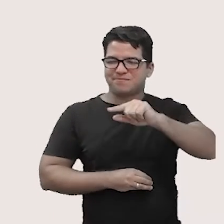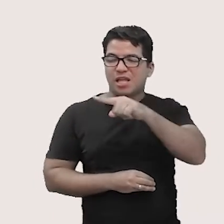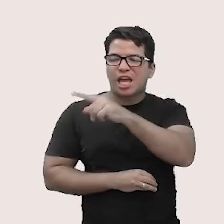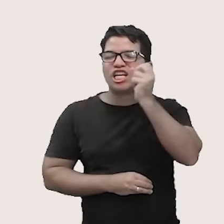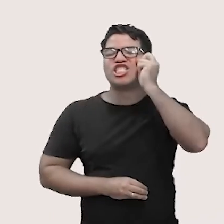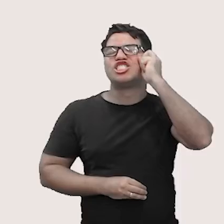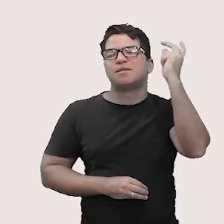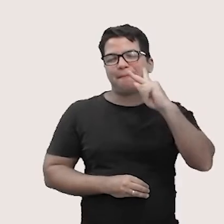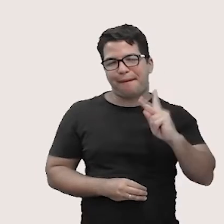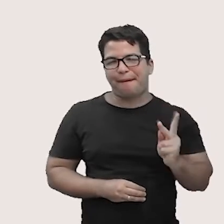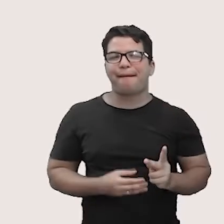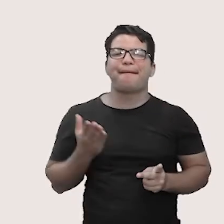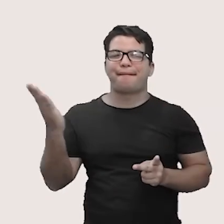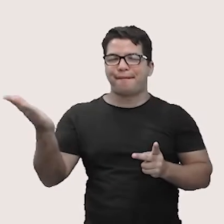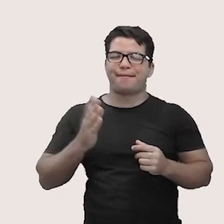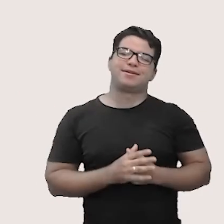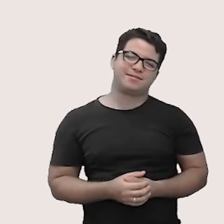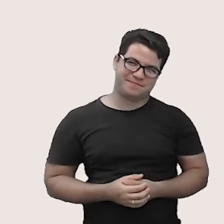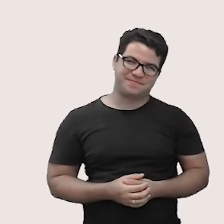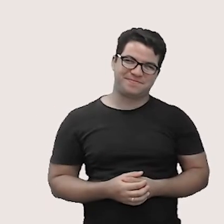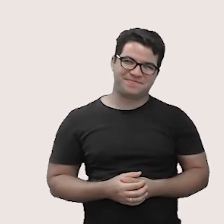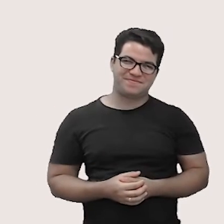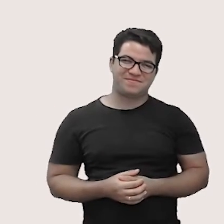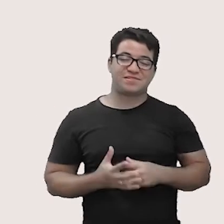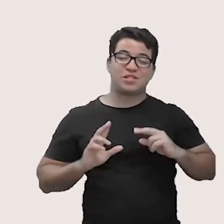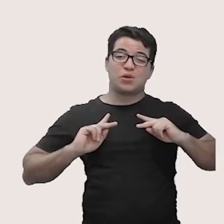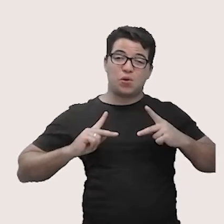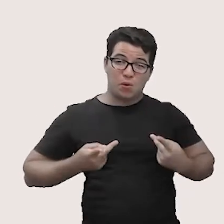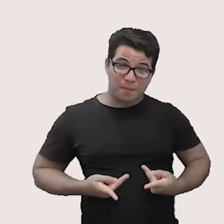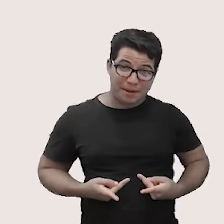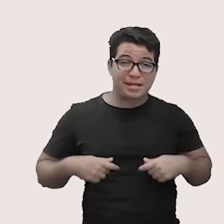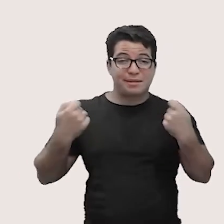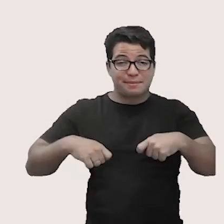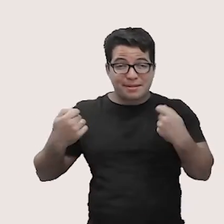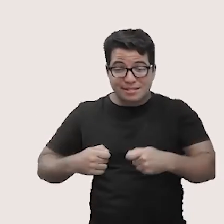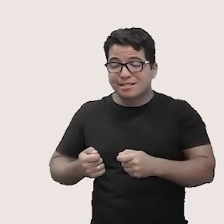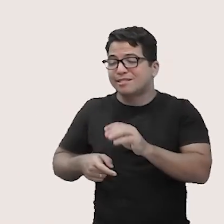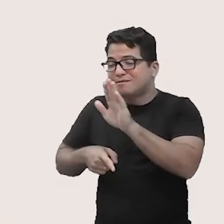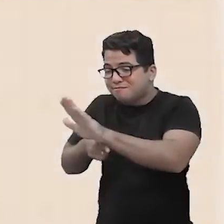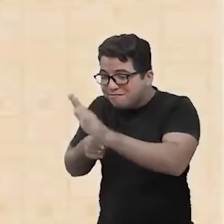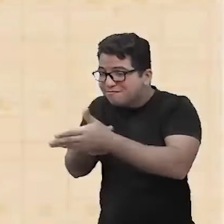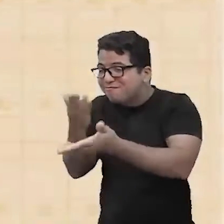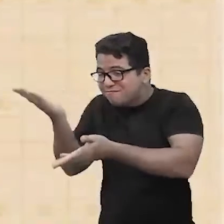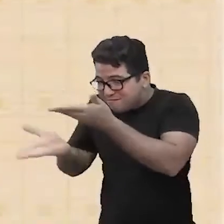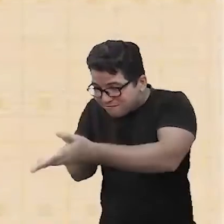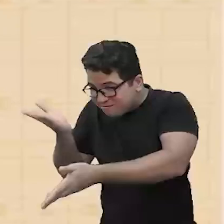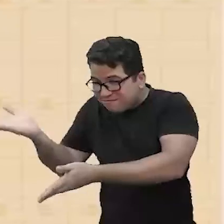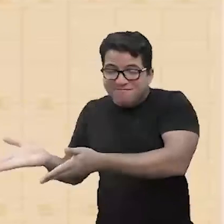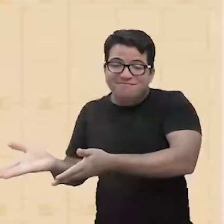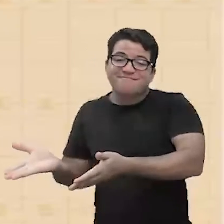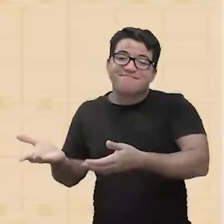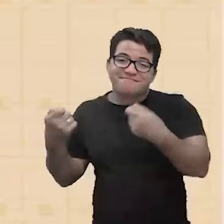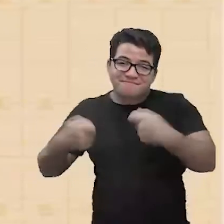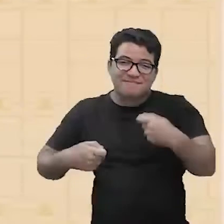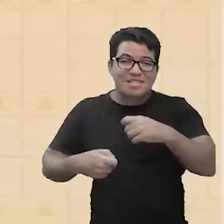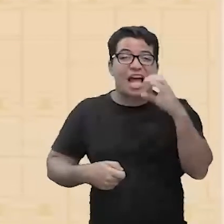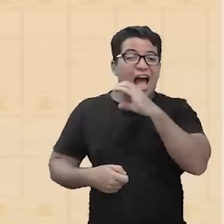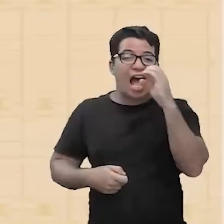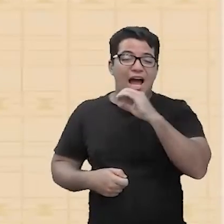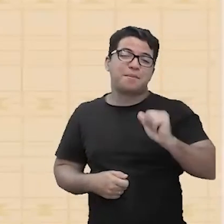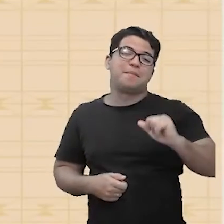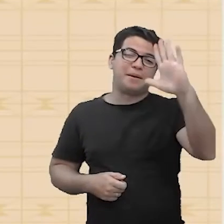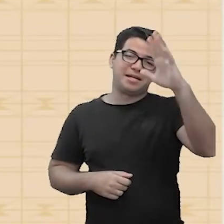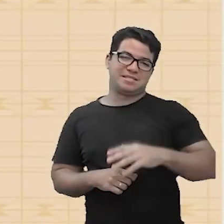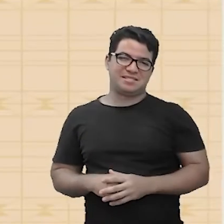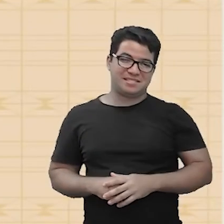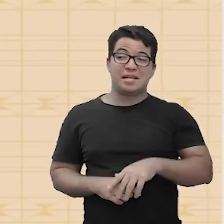sempre, folgado, e o humano está ali a serviço do gato, serviu a comidinha o mais rápido possível. Ele ainda reclamou, ele não sabia